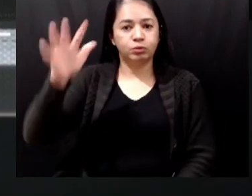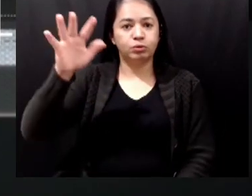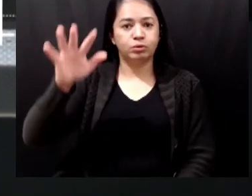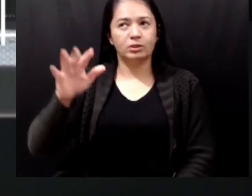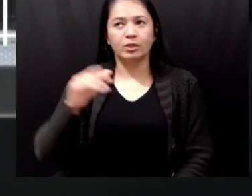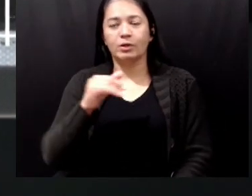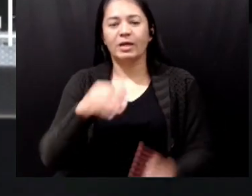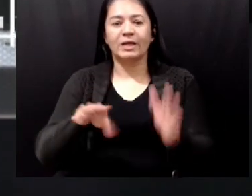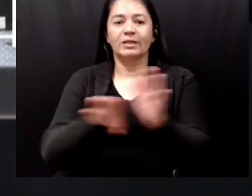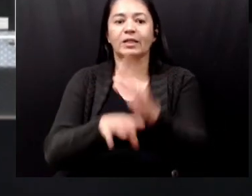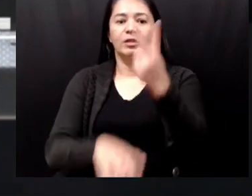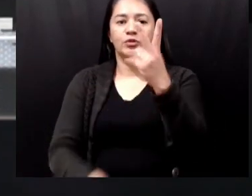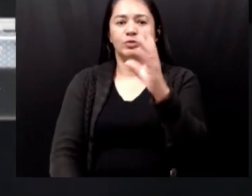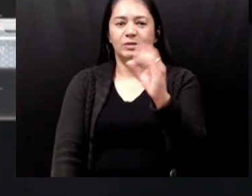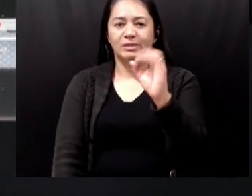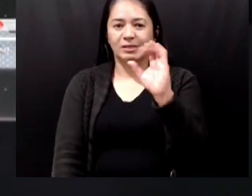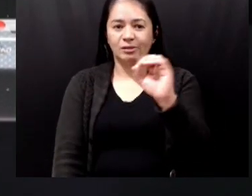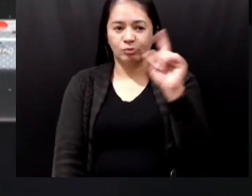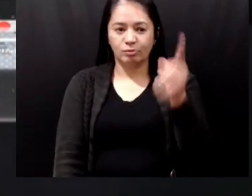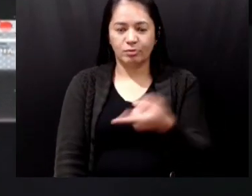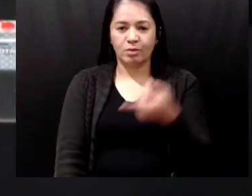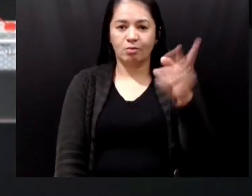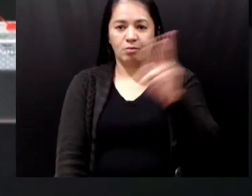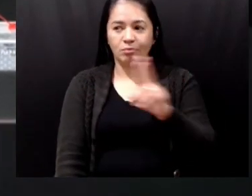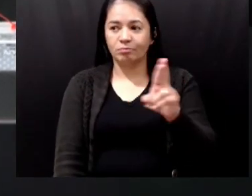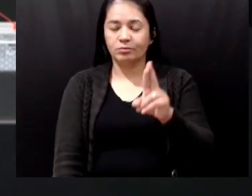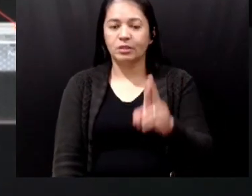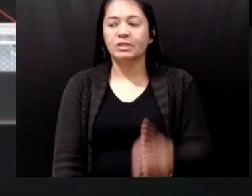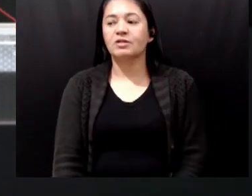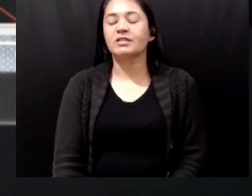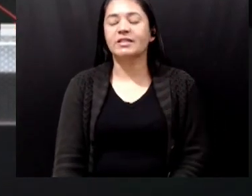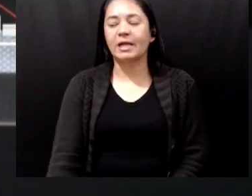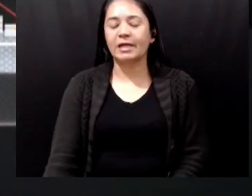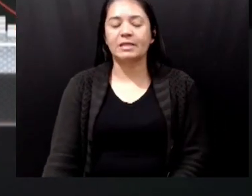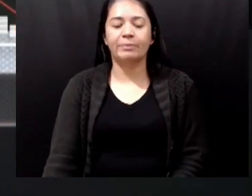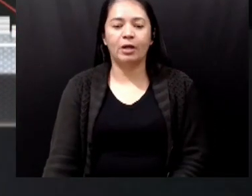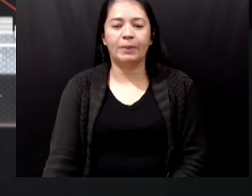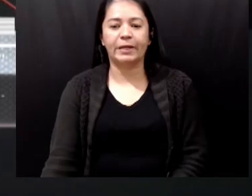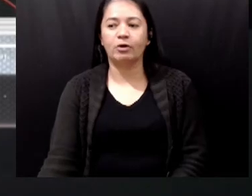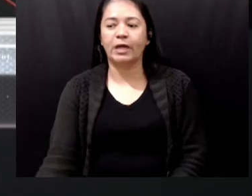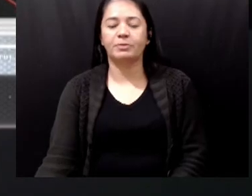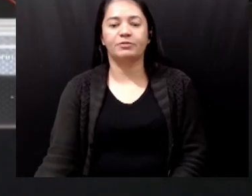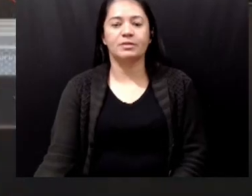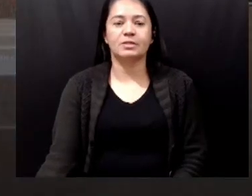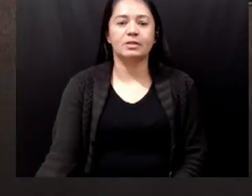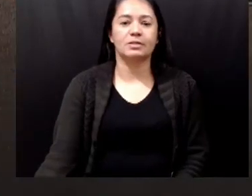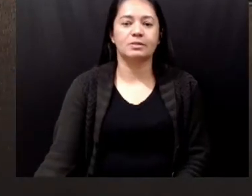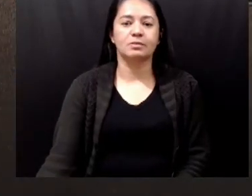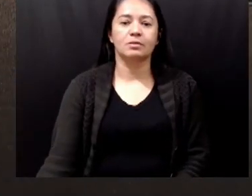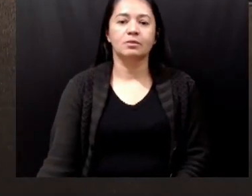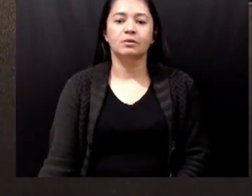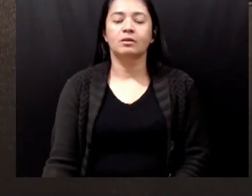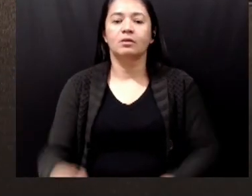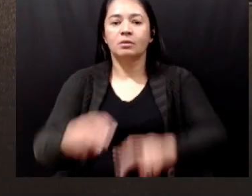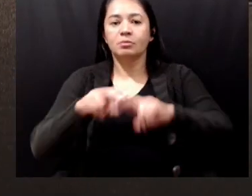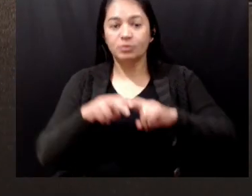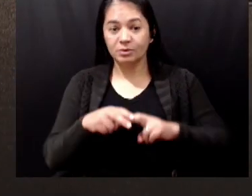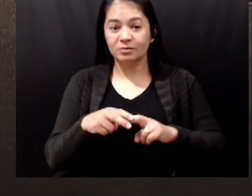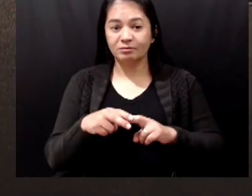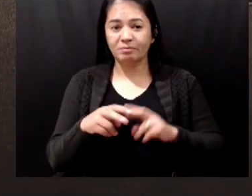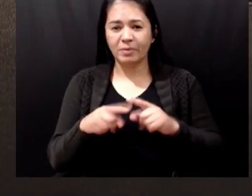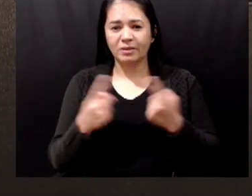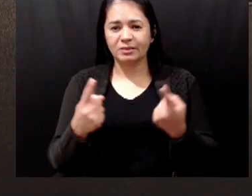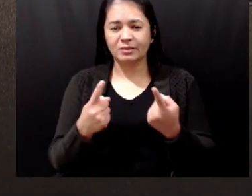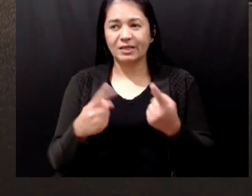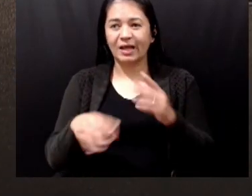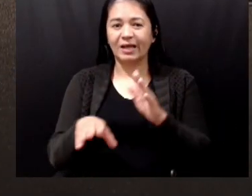o mecanismo de prevenção da B3. Então, existe sim também essa questão aí. Mas até acionar isso é algo